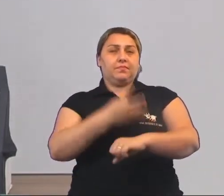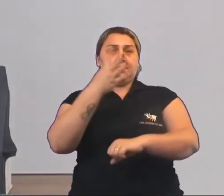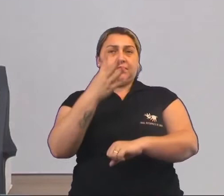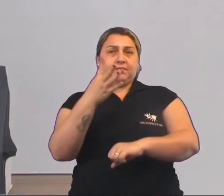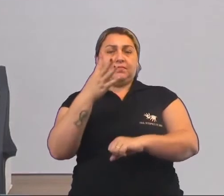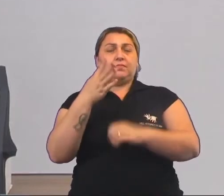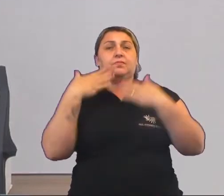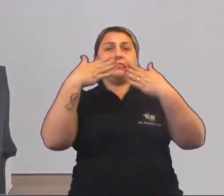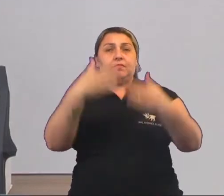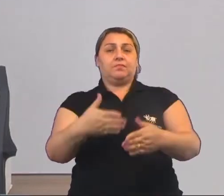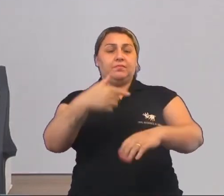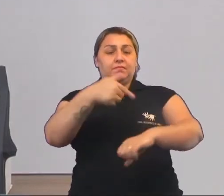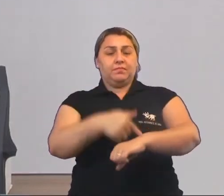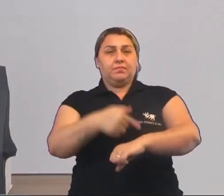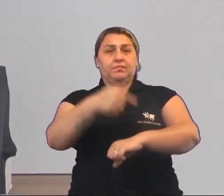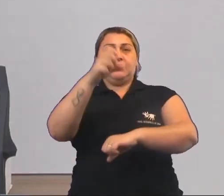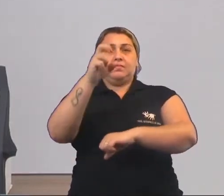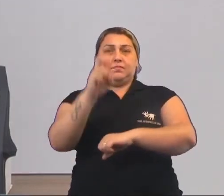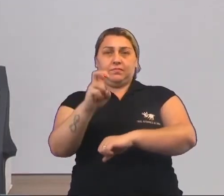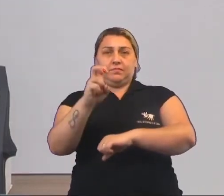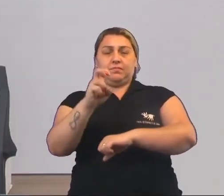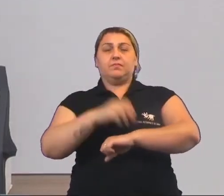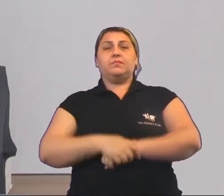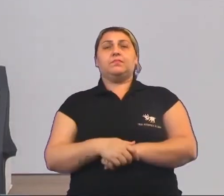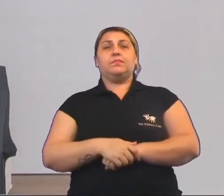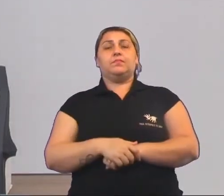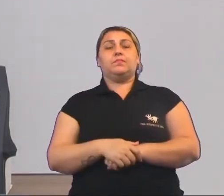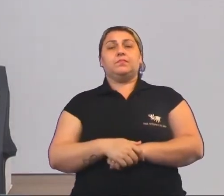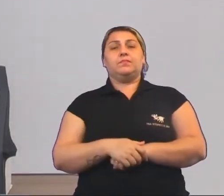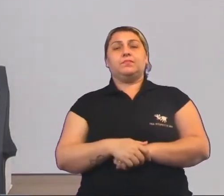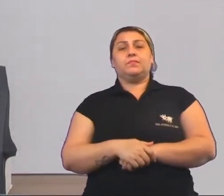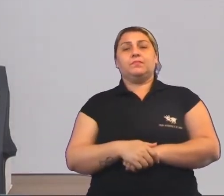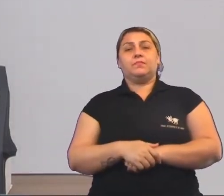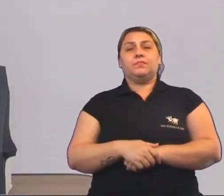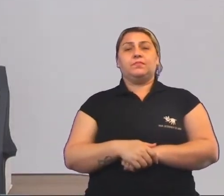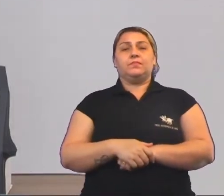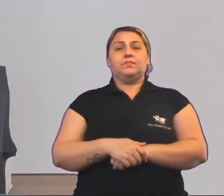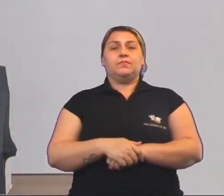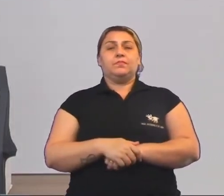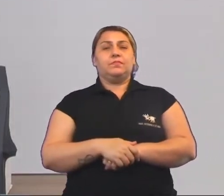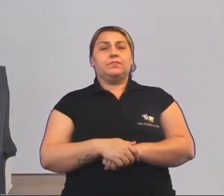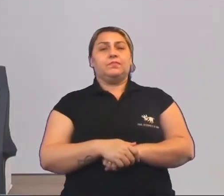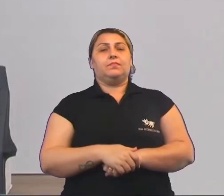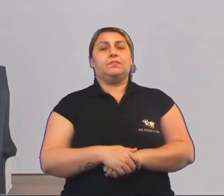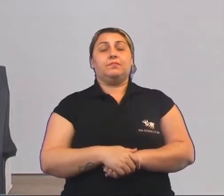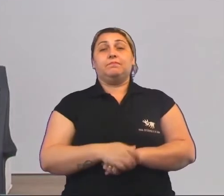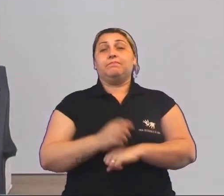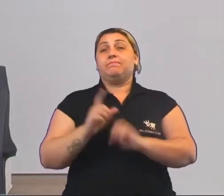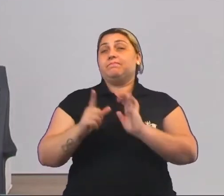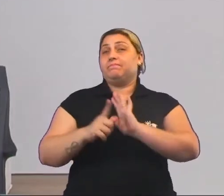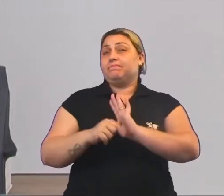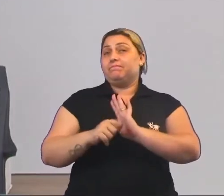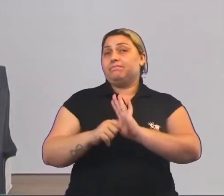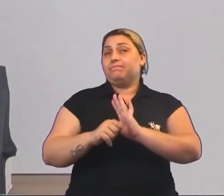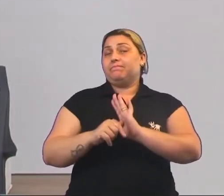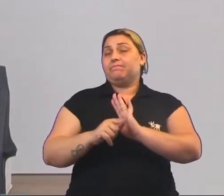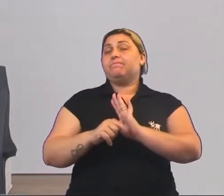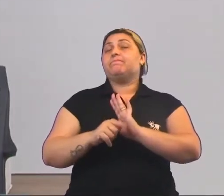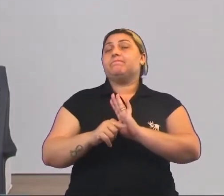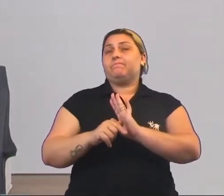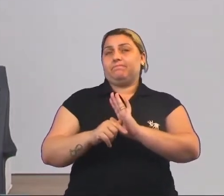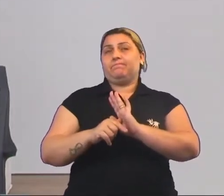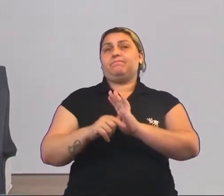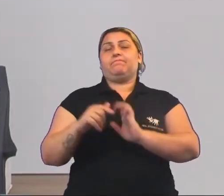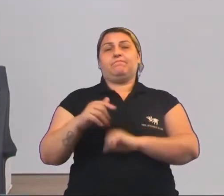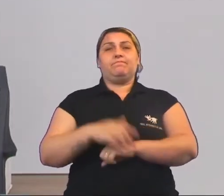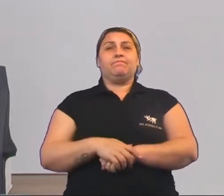e chegou às 17, 5 horas da tarde, né? Então, ela atrasou, isso